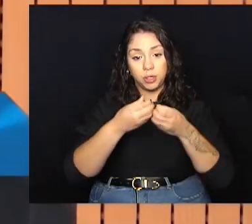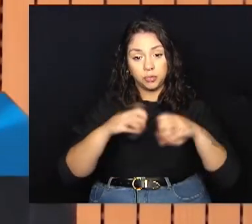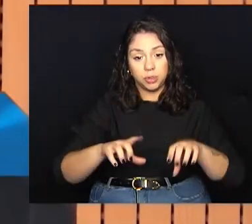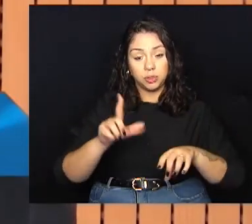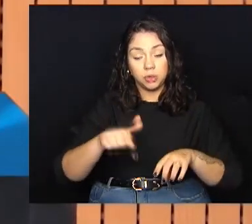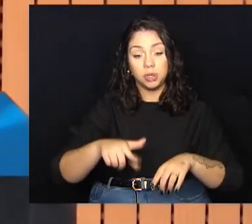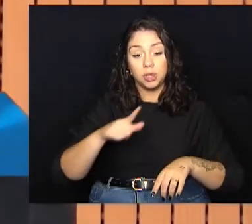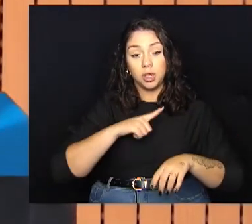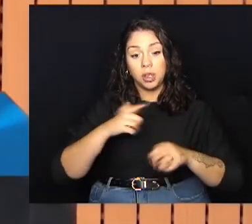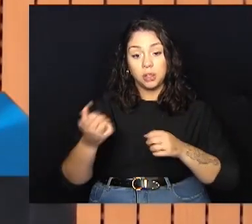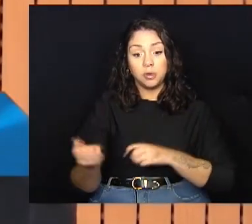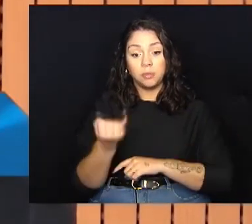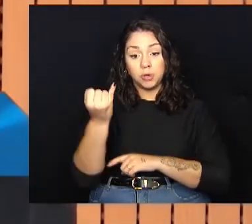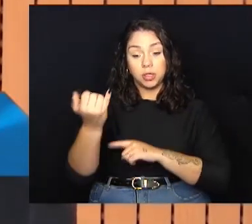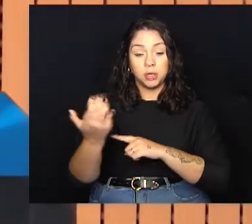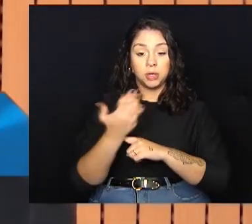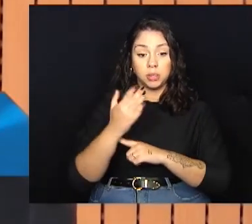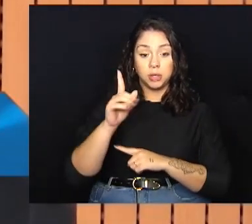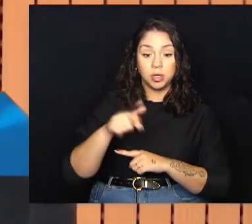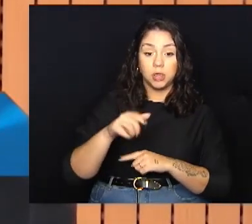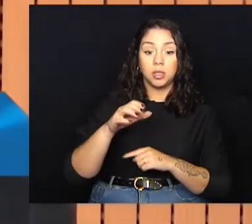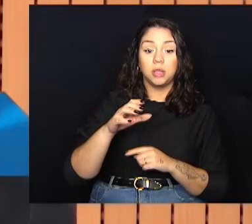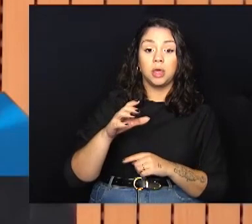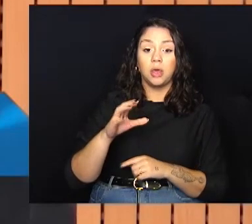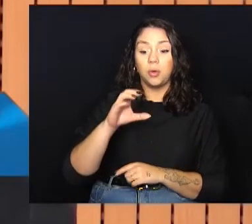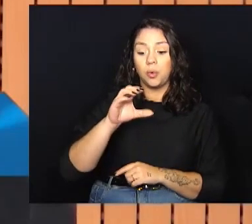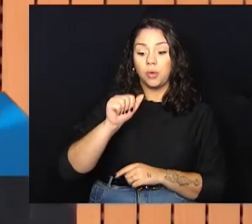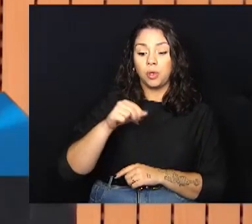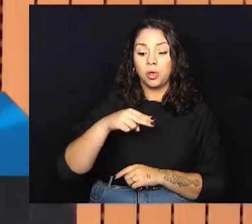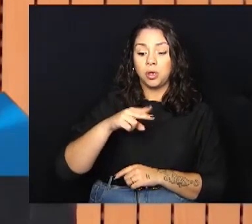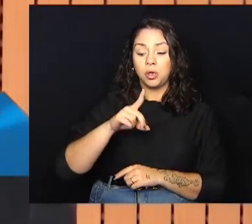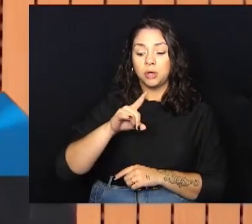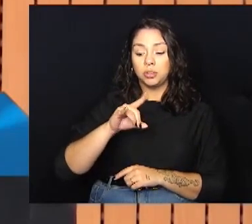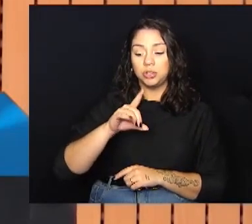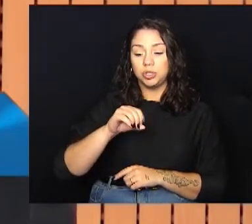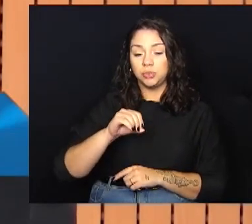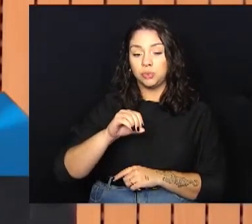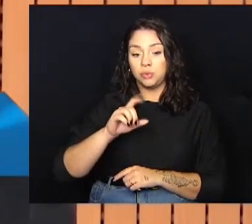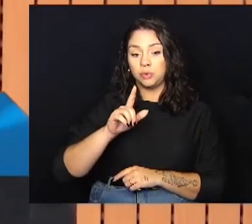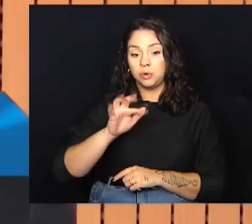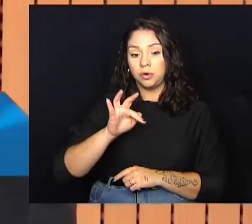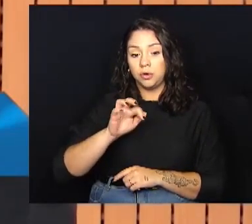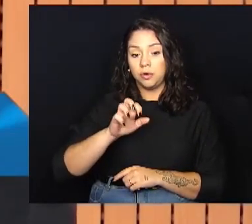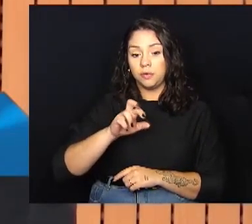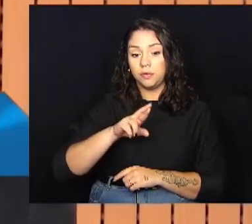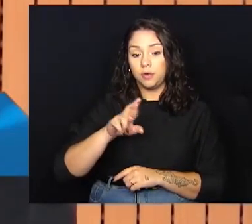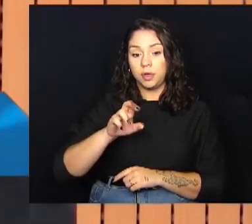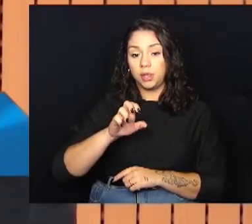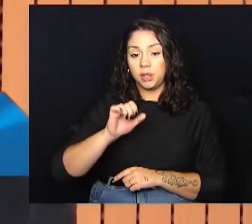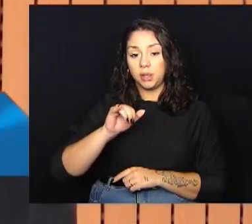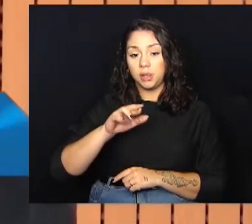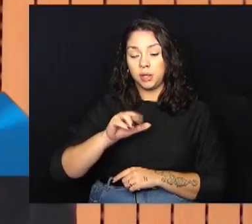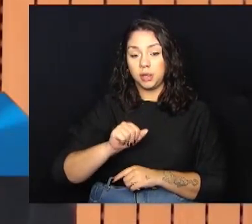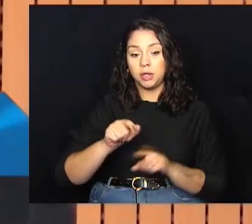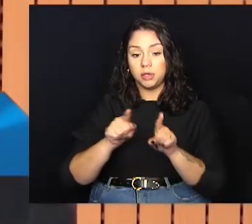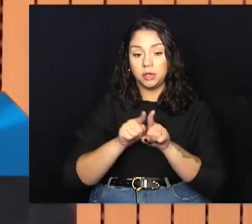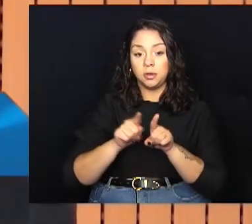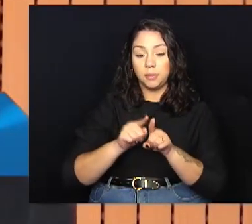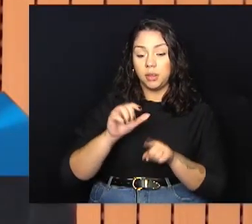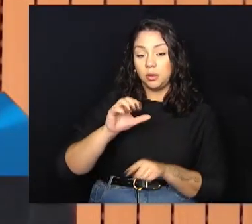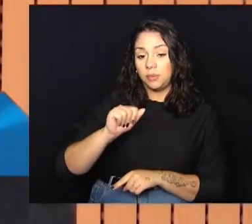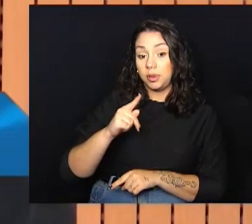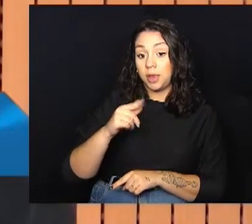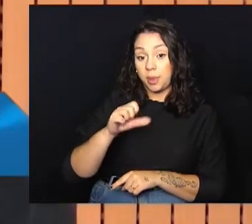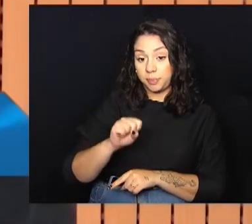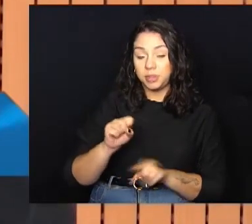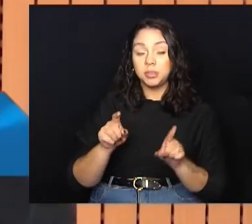com o Cândido Ferreira também com os caps visitas a gente destinou emendas e a gente gostaria poder